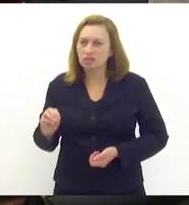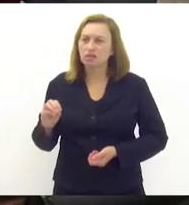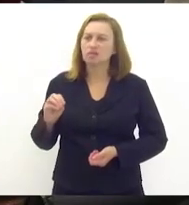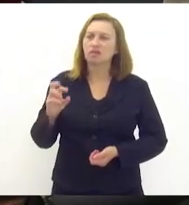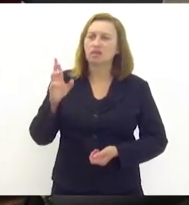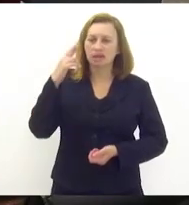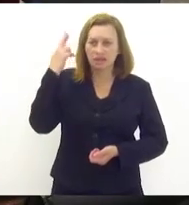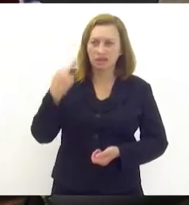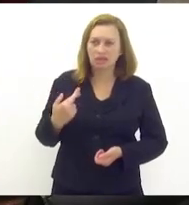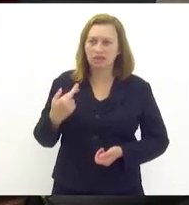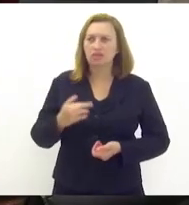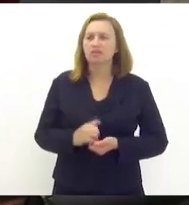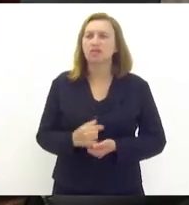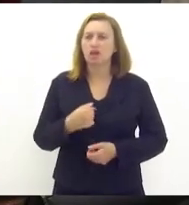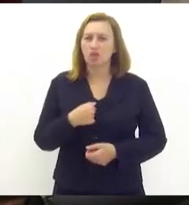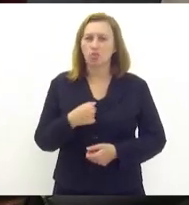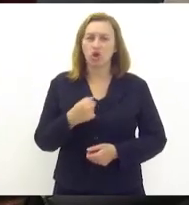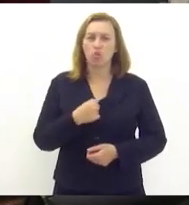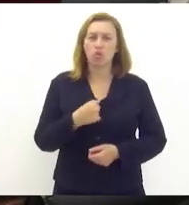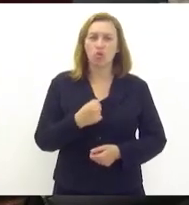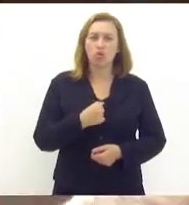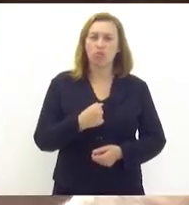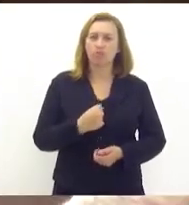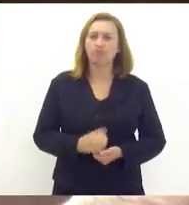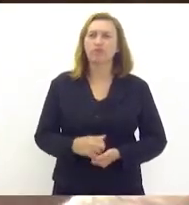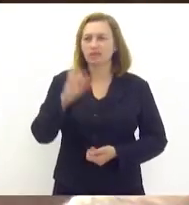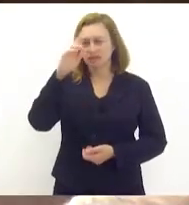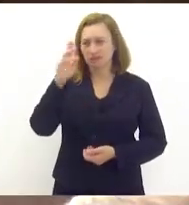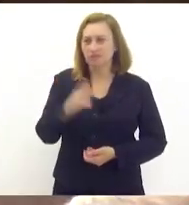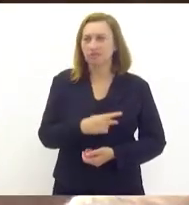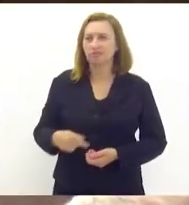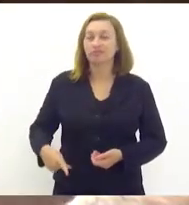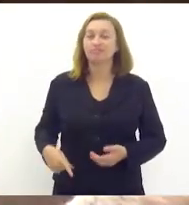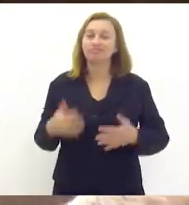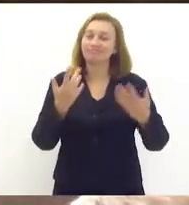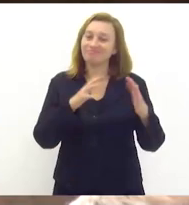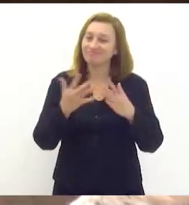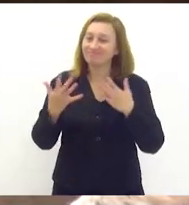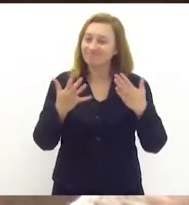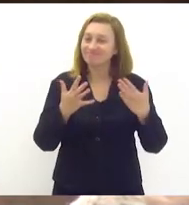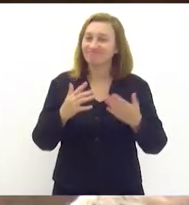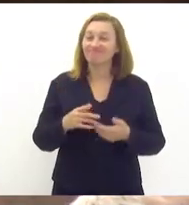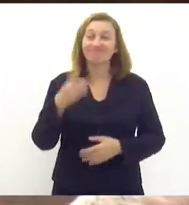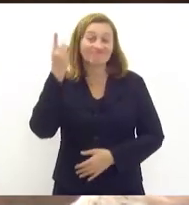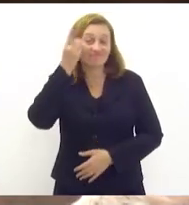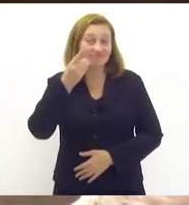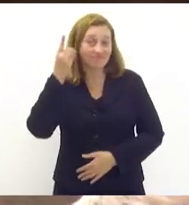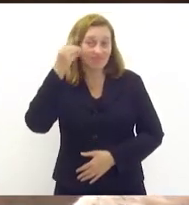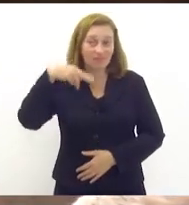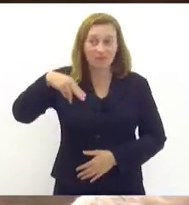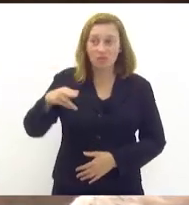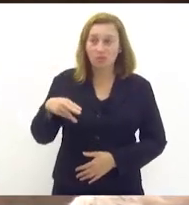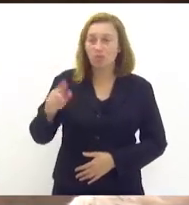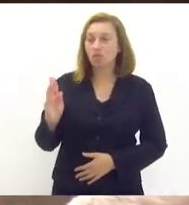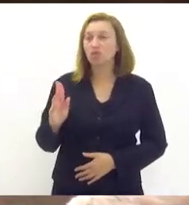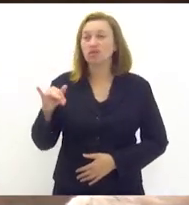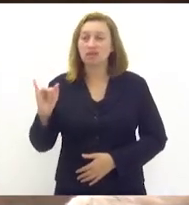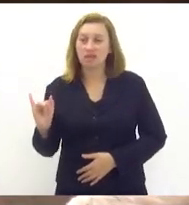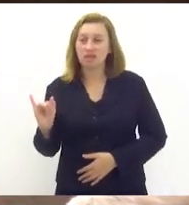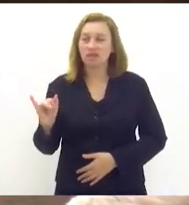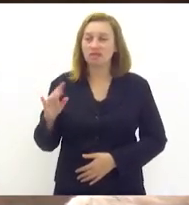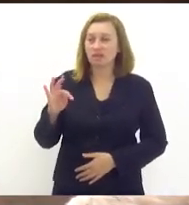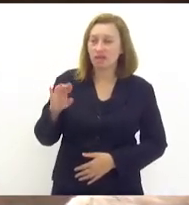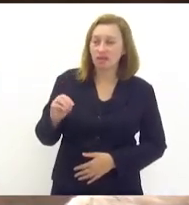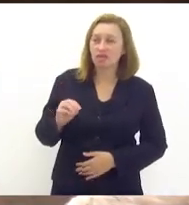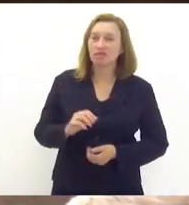Renata Souza gentileza senhor presidente elogiar o deputado munir Neto por por